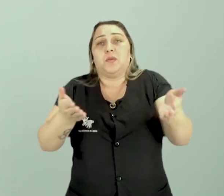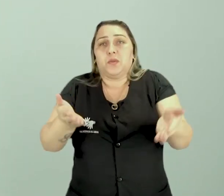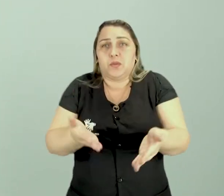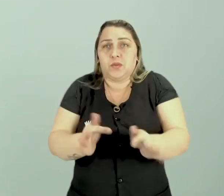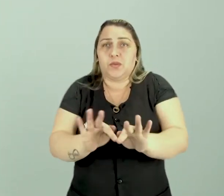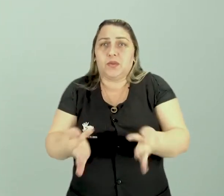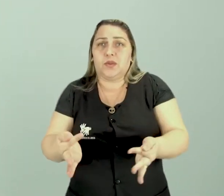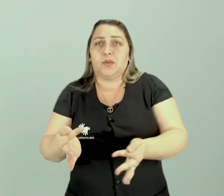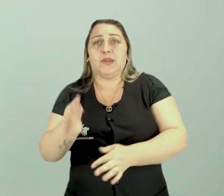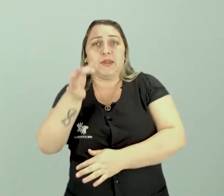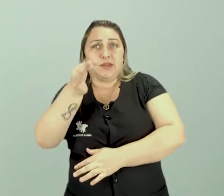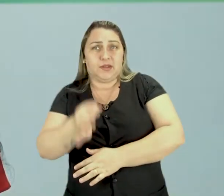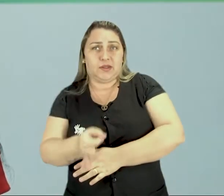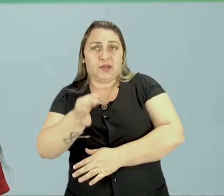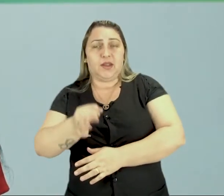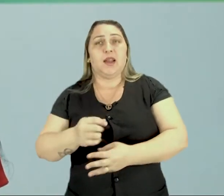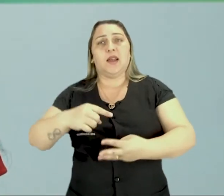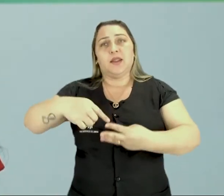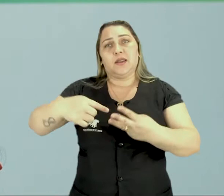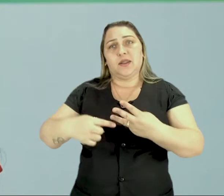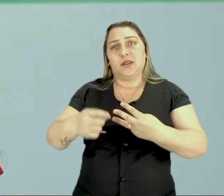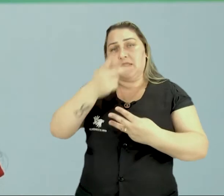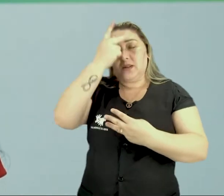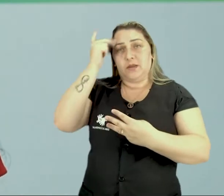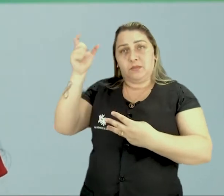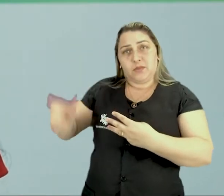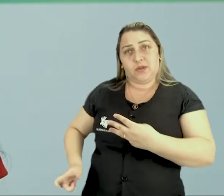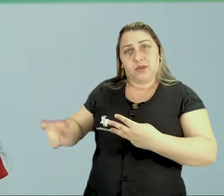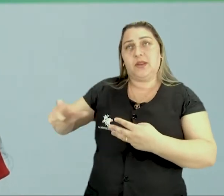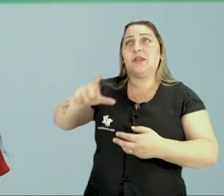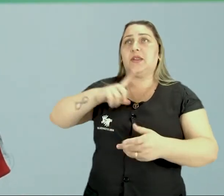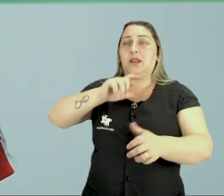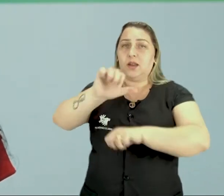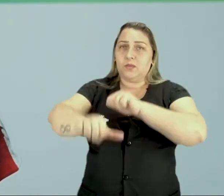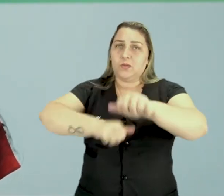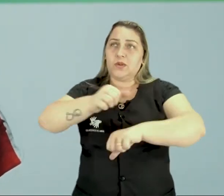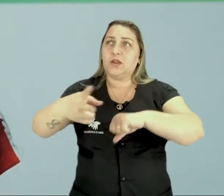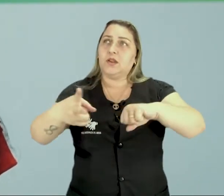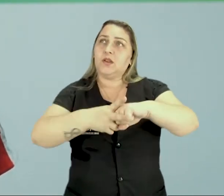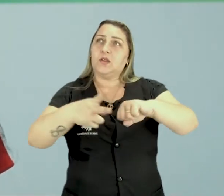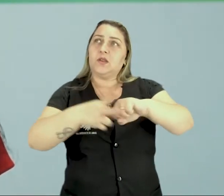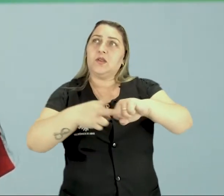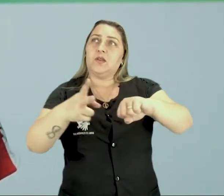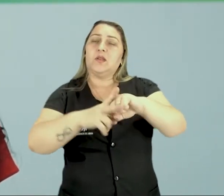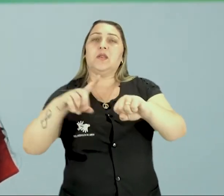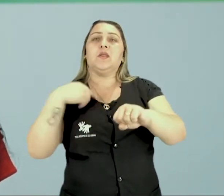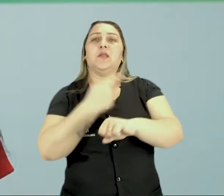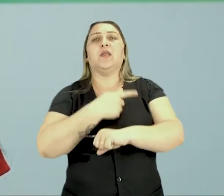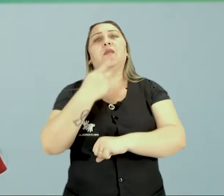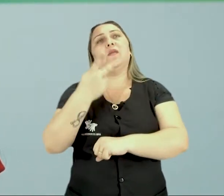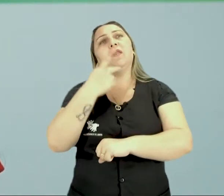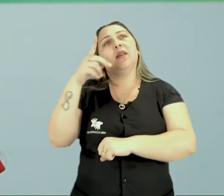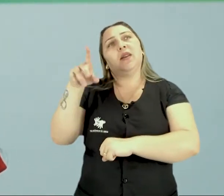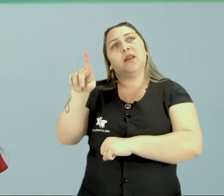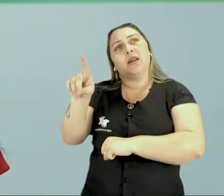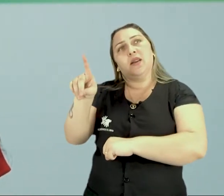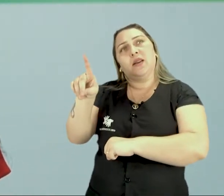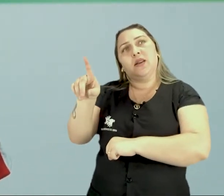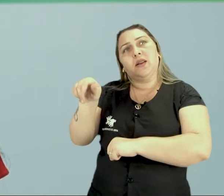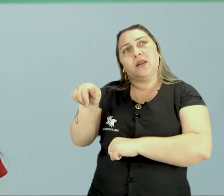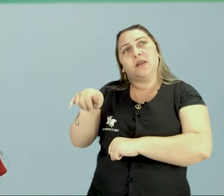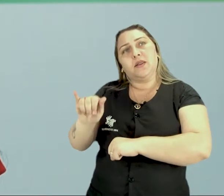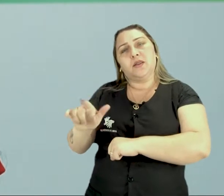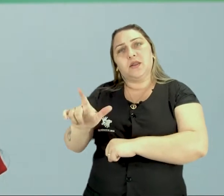certo? Então, quando a gente fala de terceira pessoa, vai existir aquela mudançazinha no verbo. Então, para a gente falar sobre daily routines e também